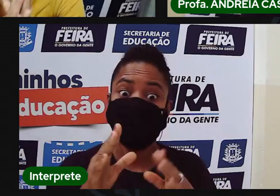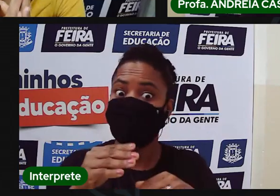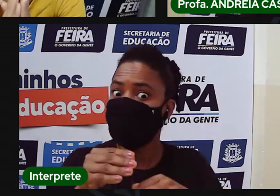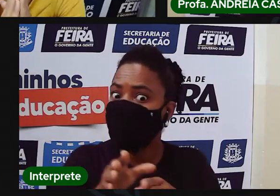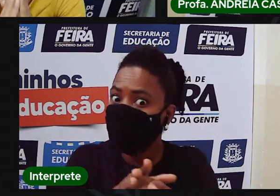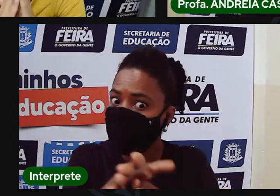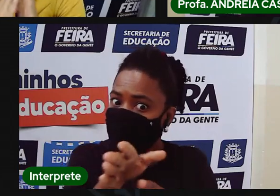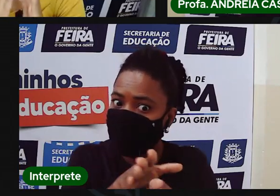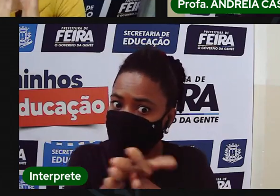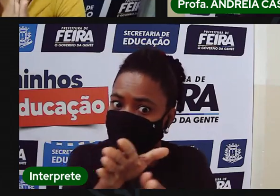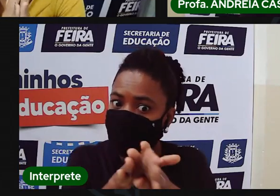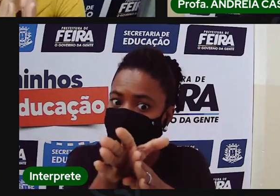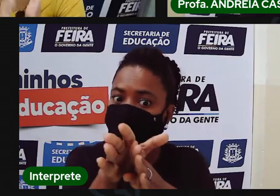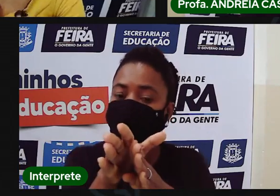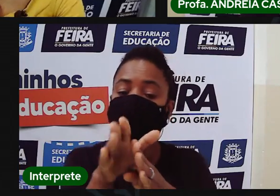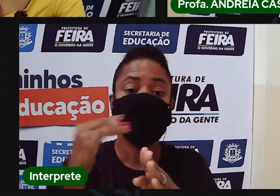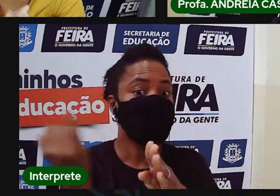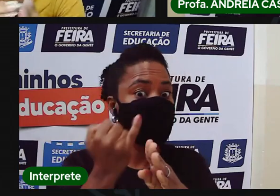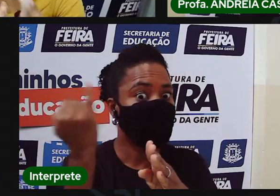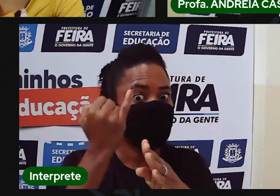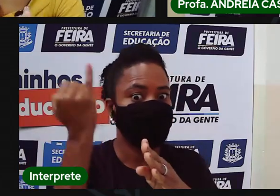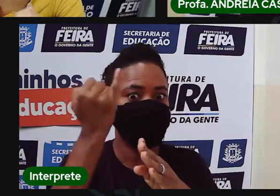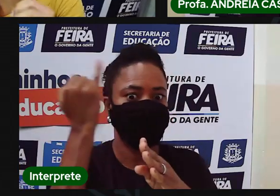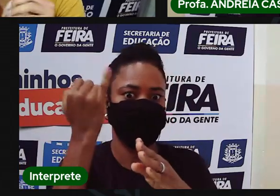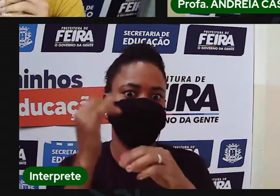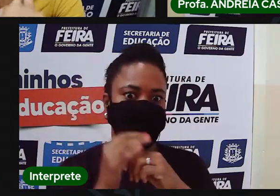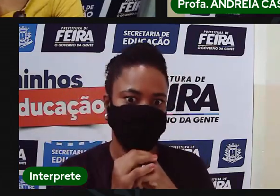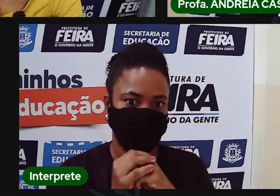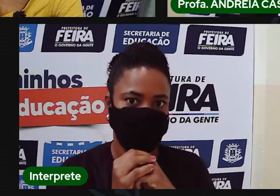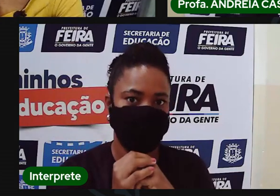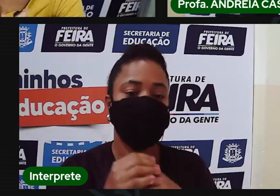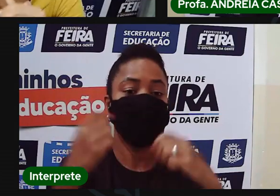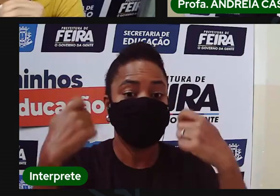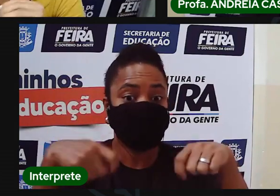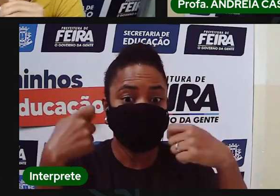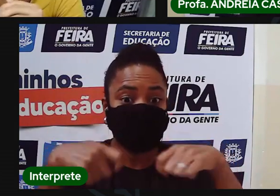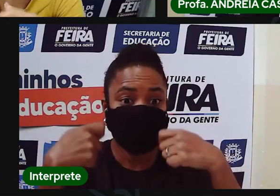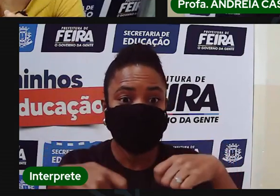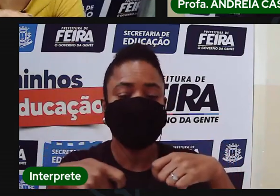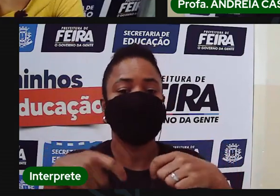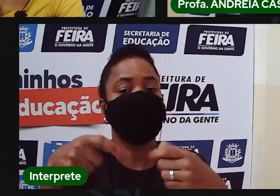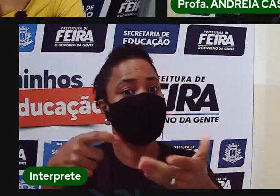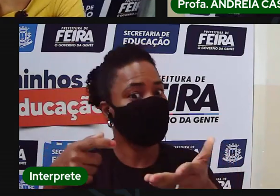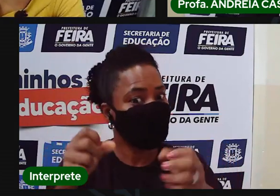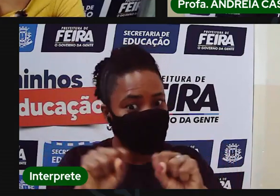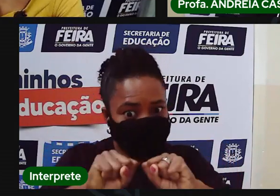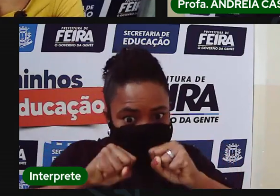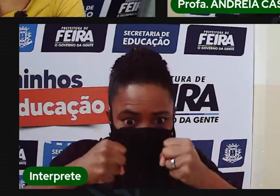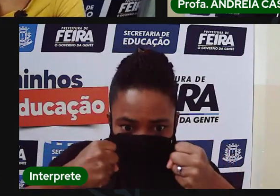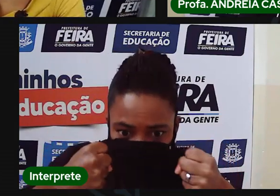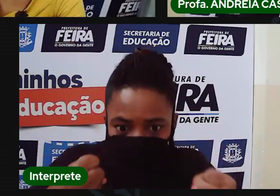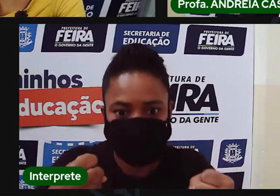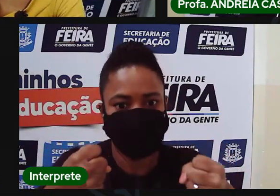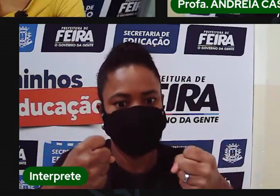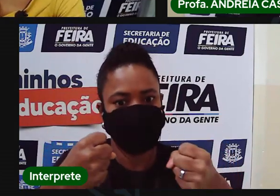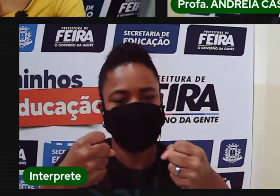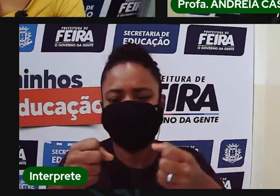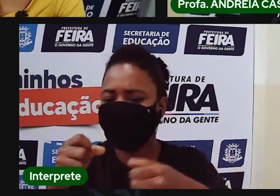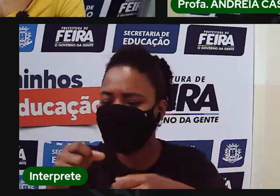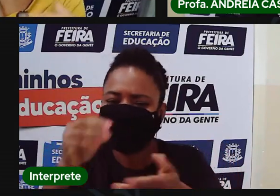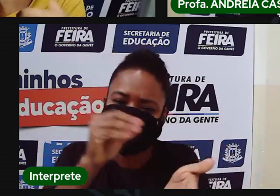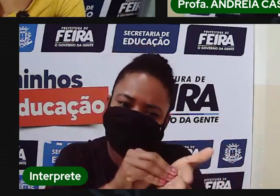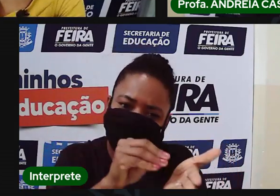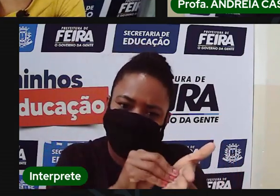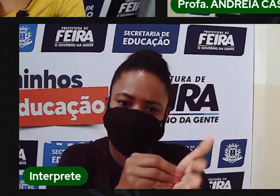de fazer. Faça nos meios que lhe forem possíveis. Então, de que forma, né?